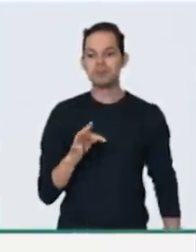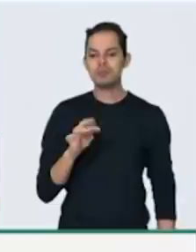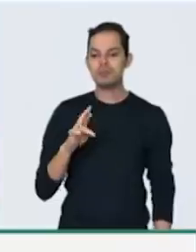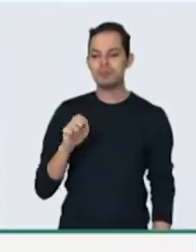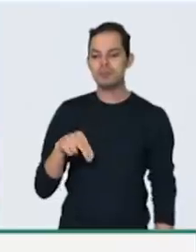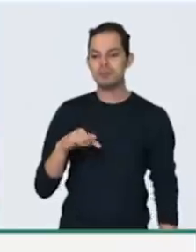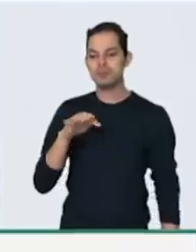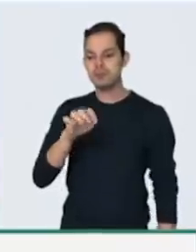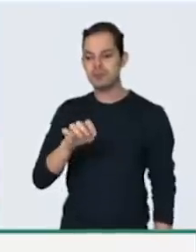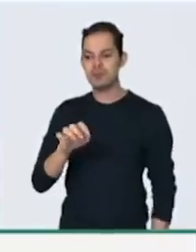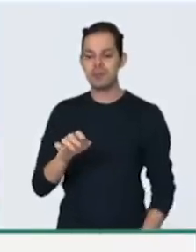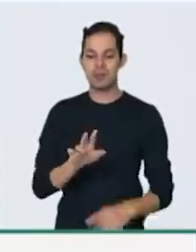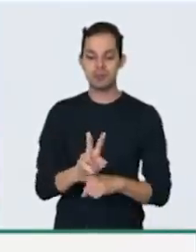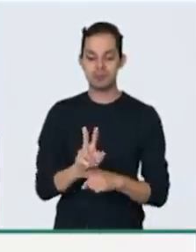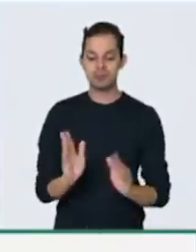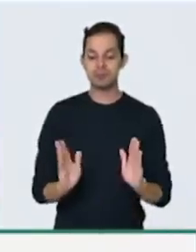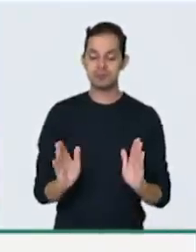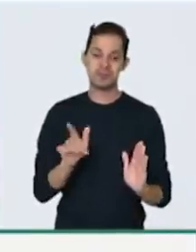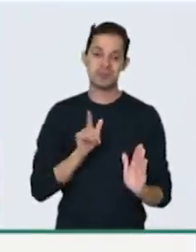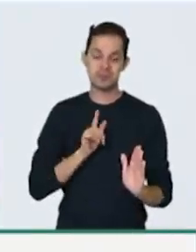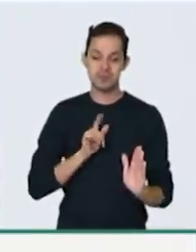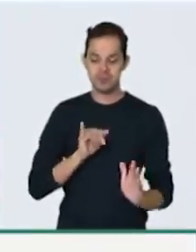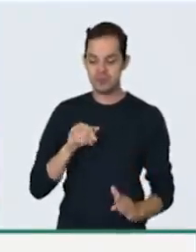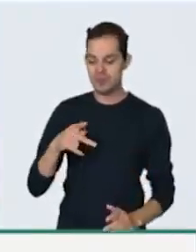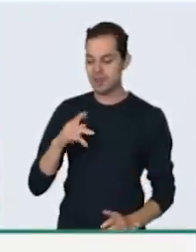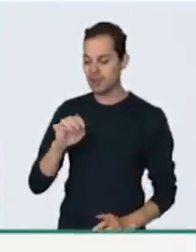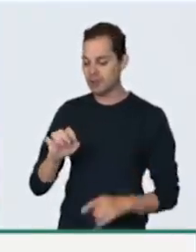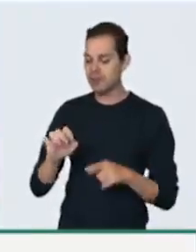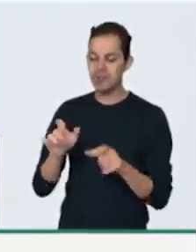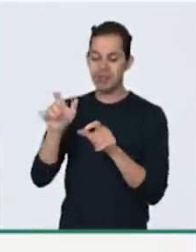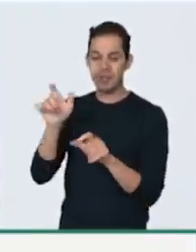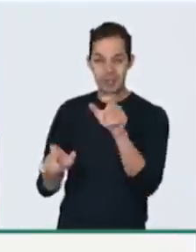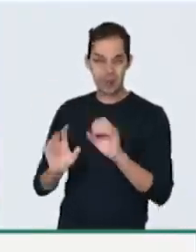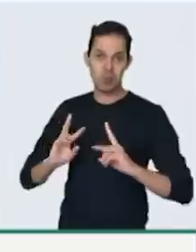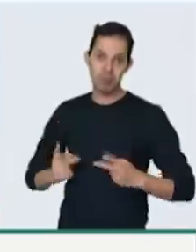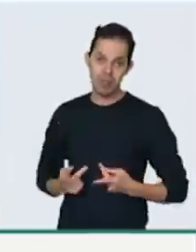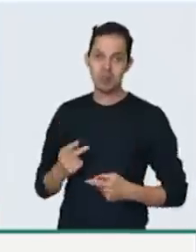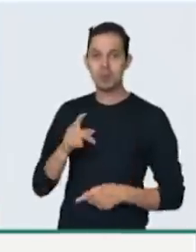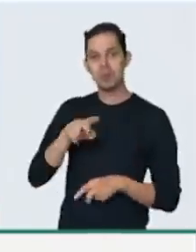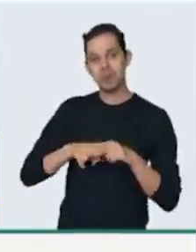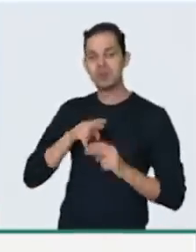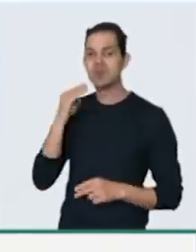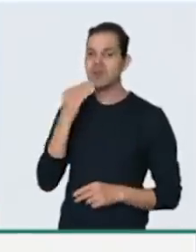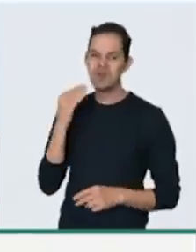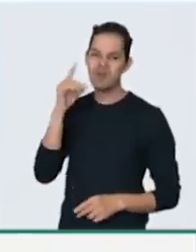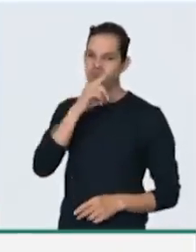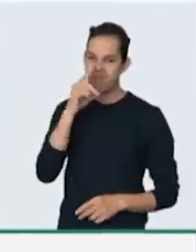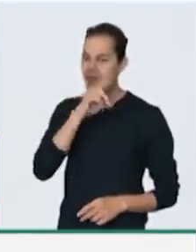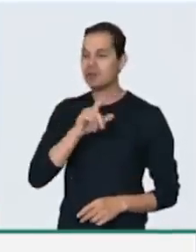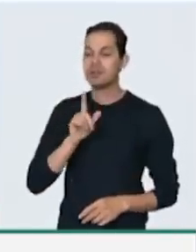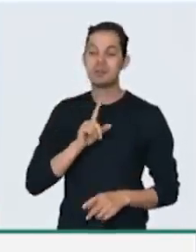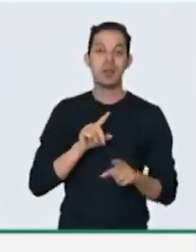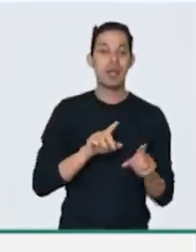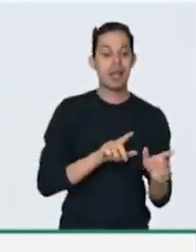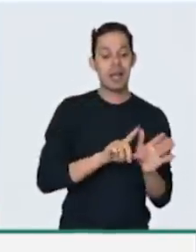concedida provisoriamente existe, né? O INPE é uma instituição feita por seres humanos e tem as suas falhas. Agora, o risco da gente atrasar o